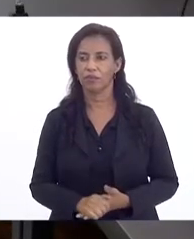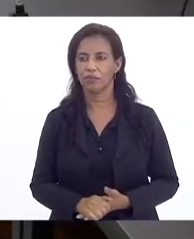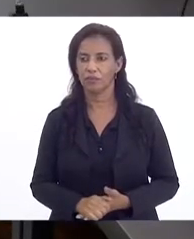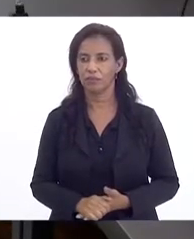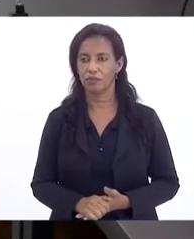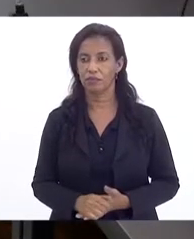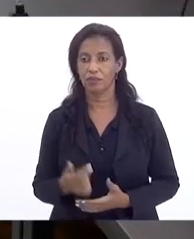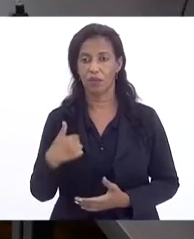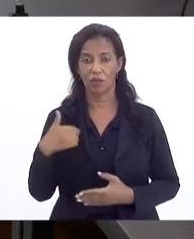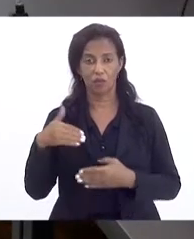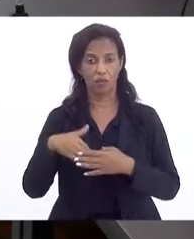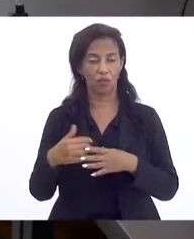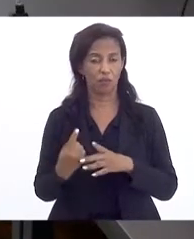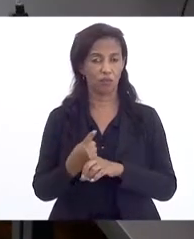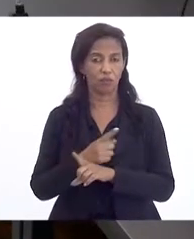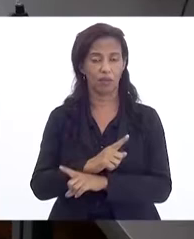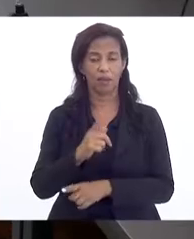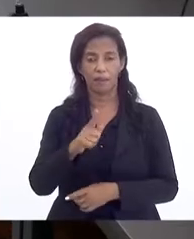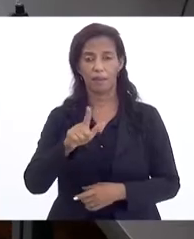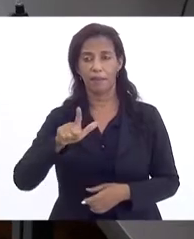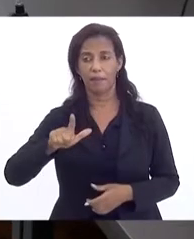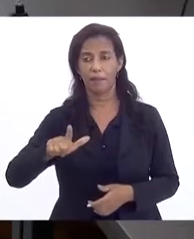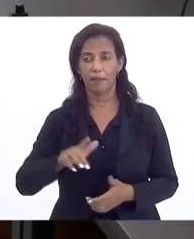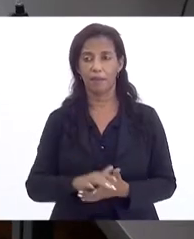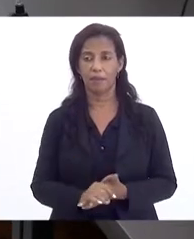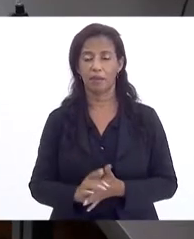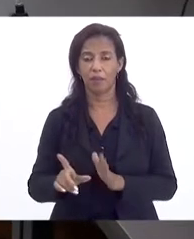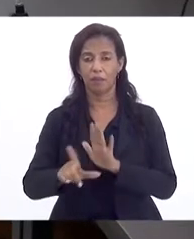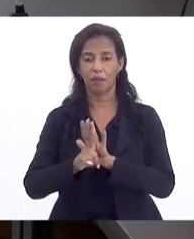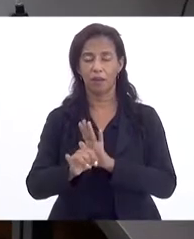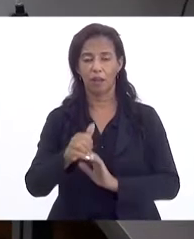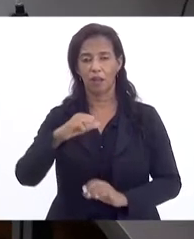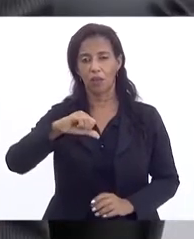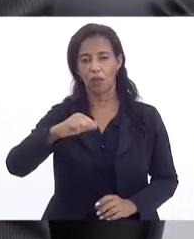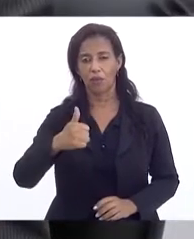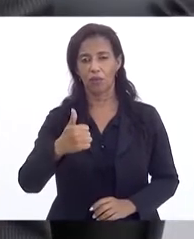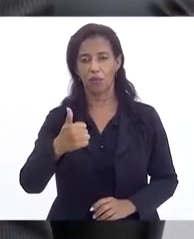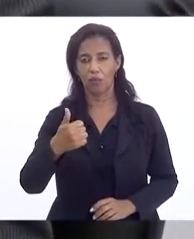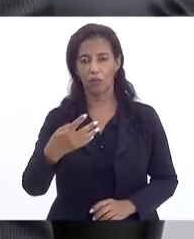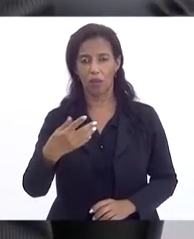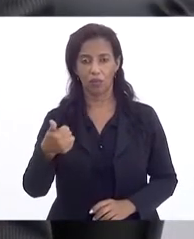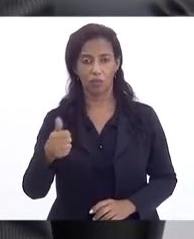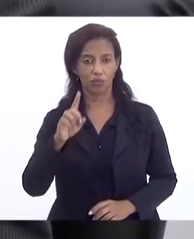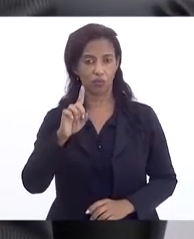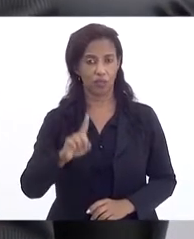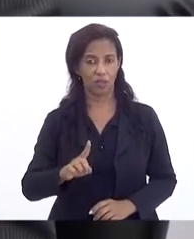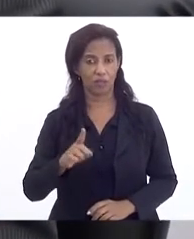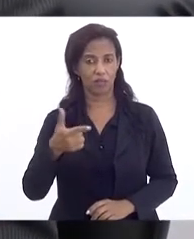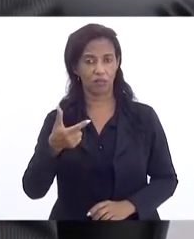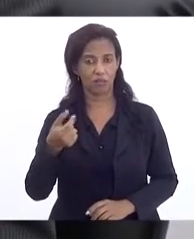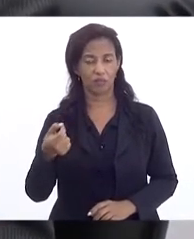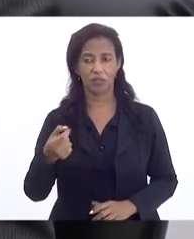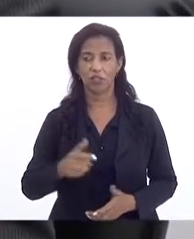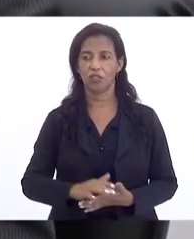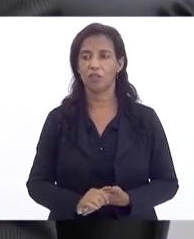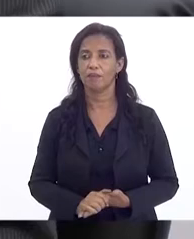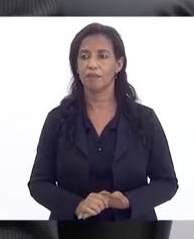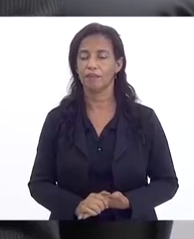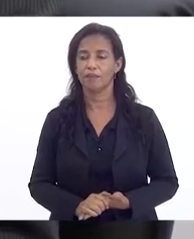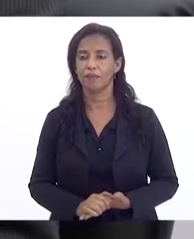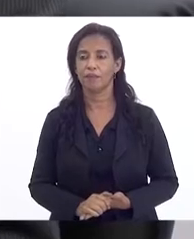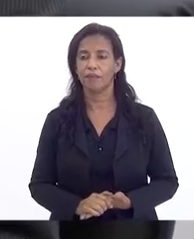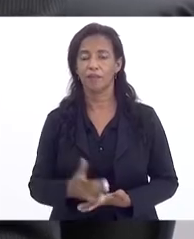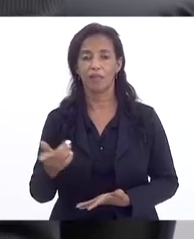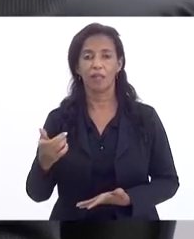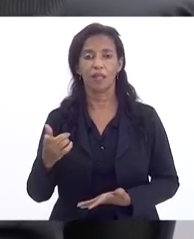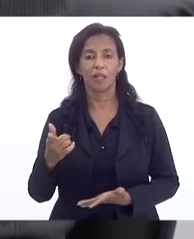tenho um voto divergente. É, o projeto está... Há uma lei, a 9141, de dezembro de 20, que cria o Centro